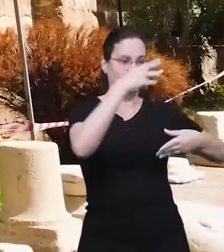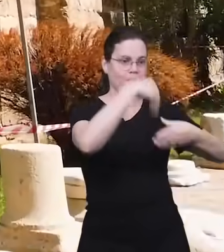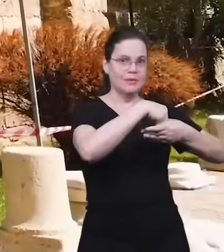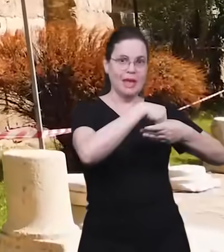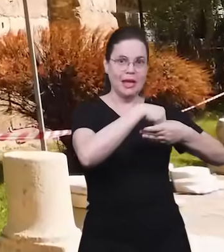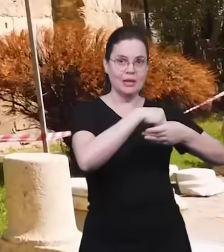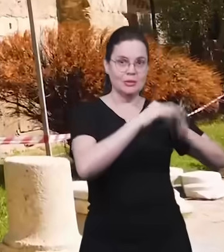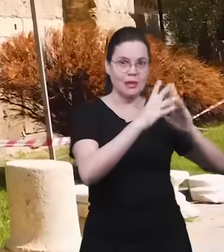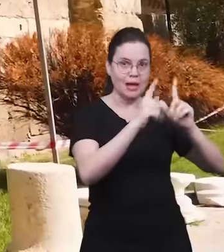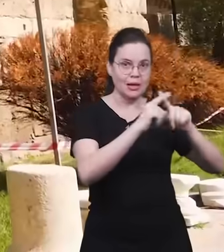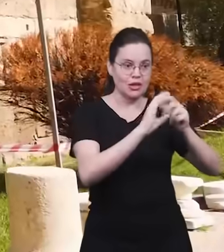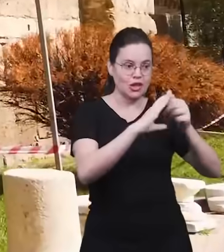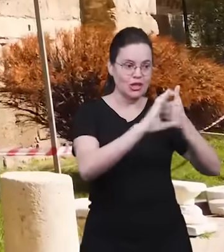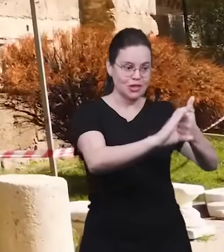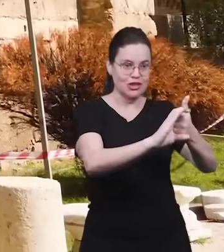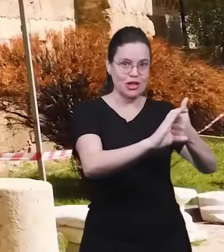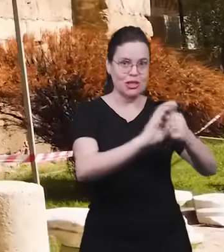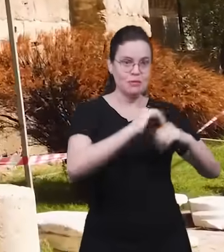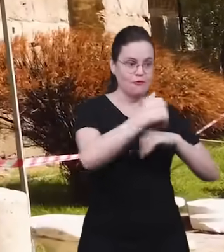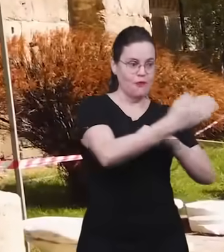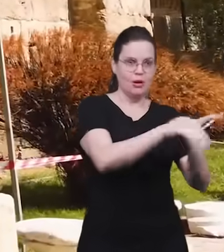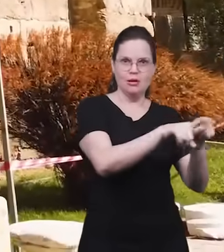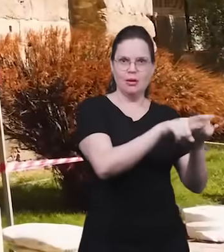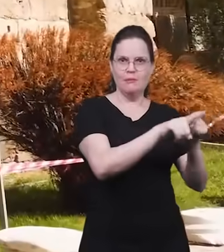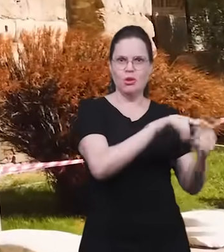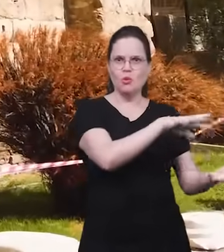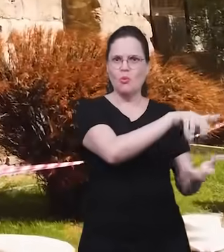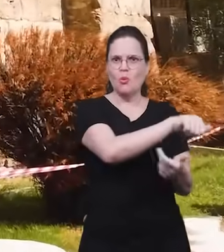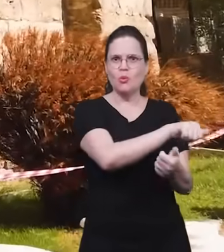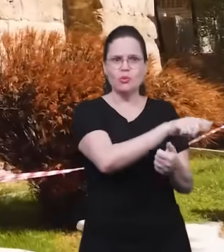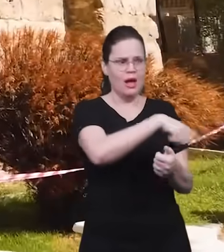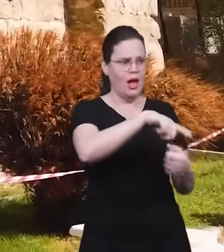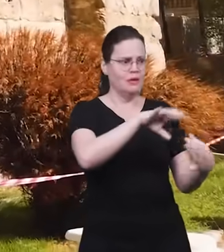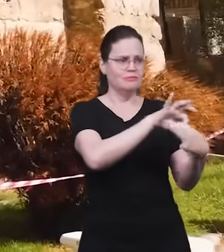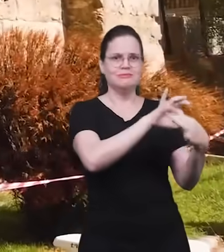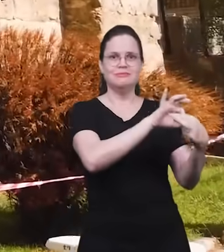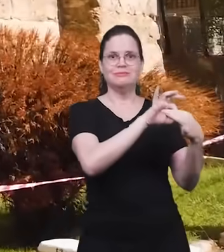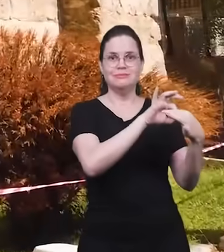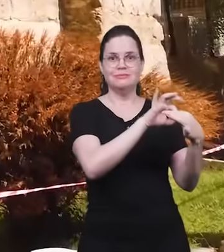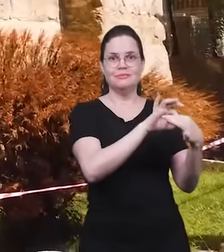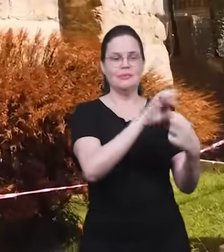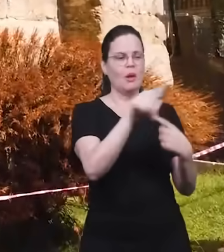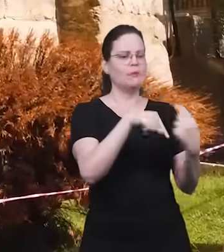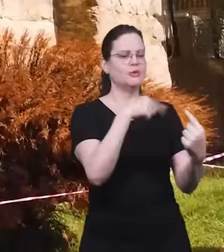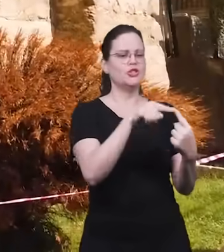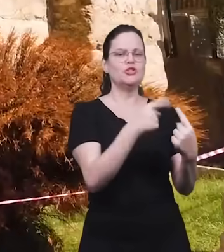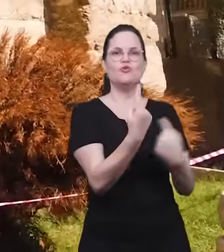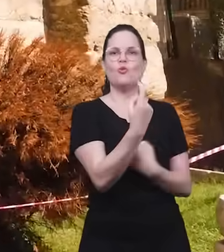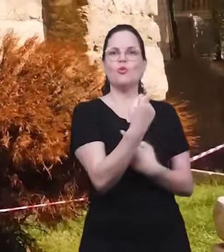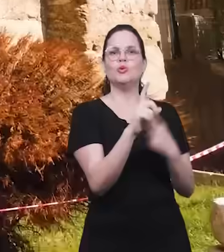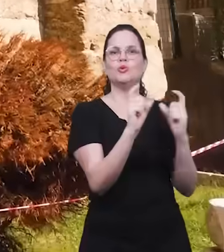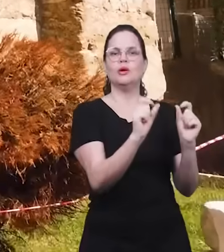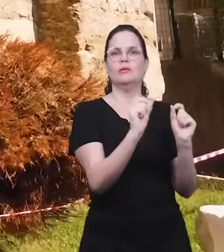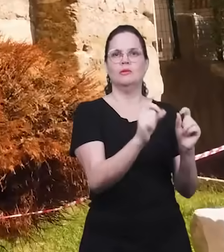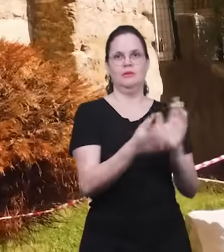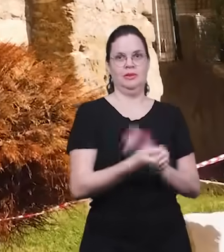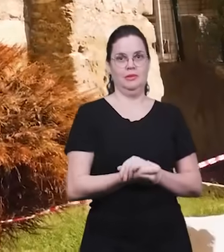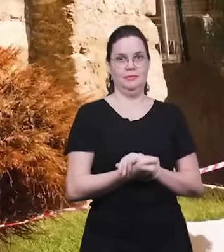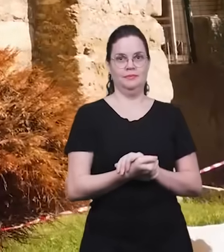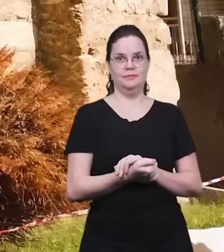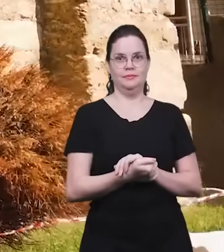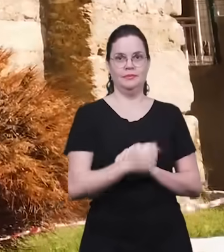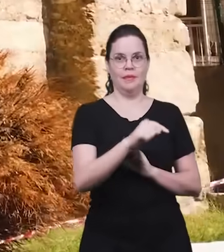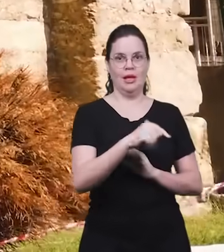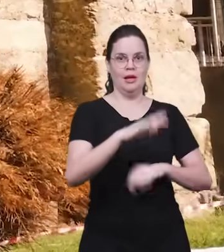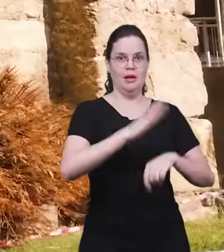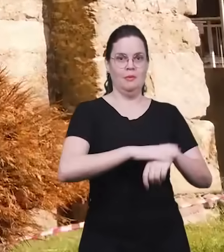e fora da igreja. E ambos, eles têm uma finalidade, que é promover